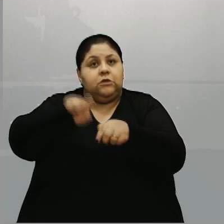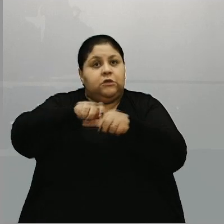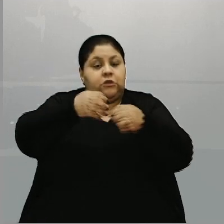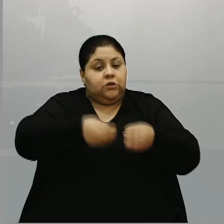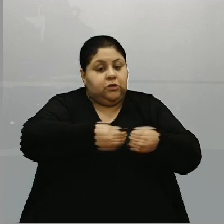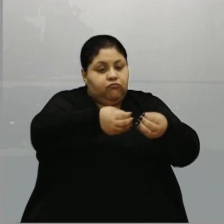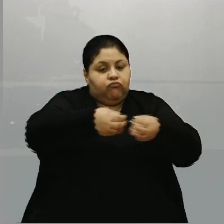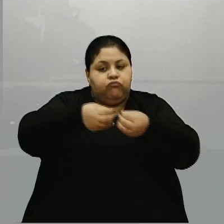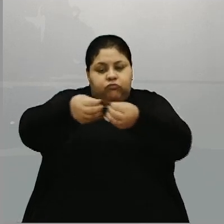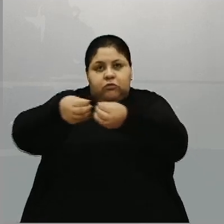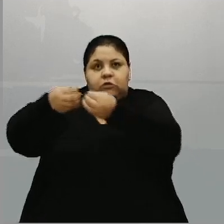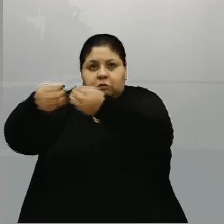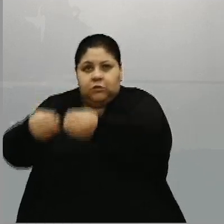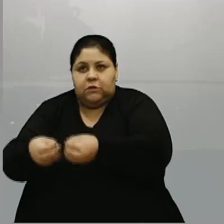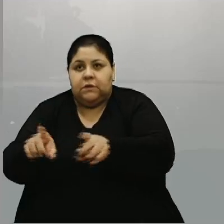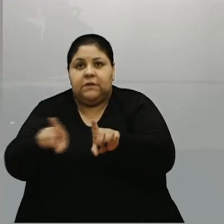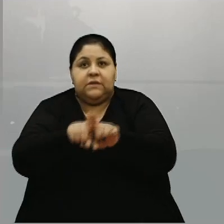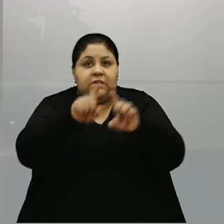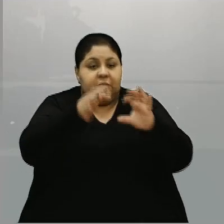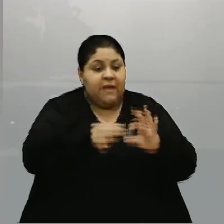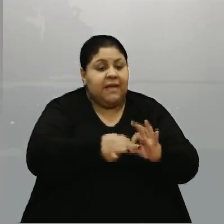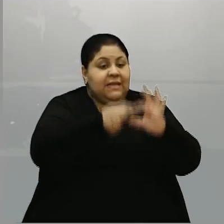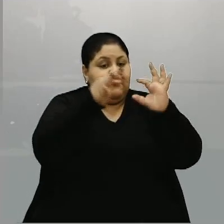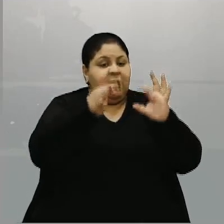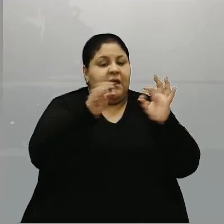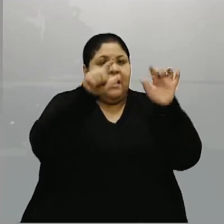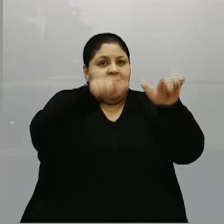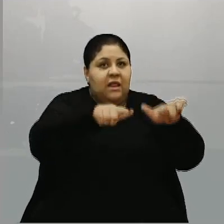vai disponibilizar no gabinete para quem quiser